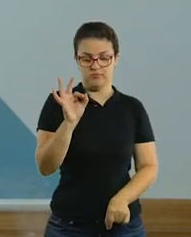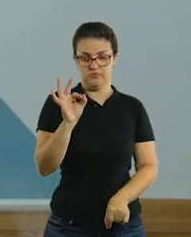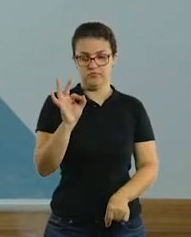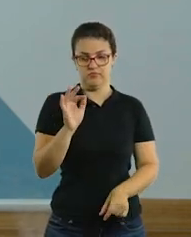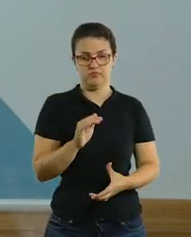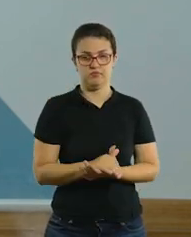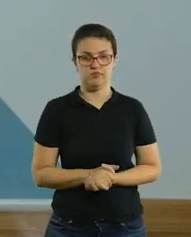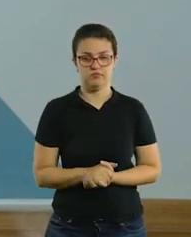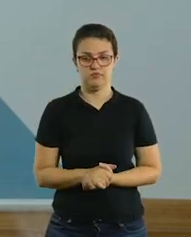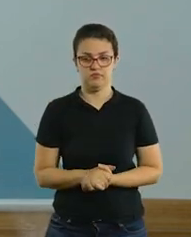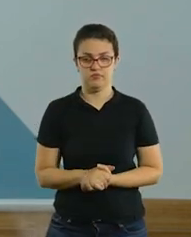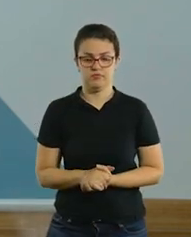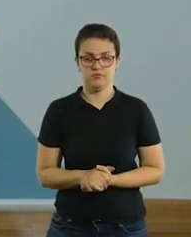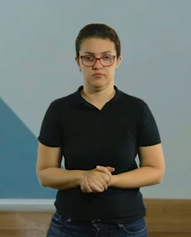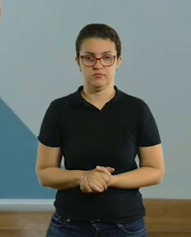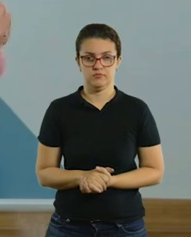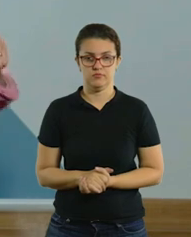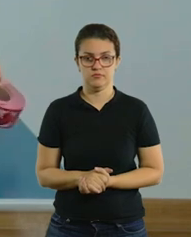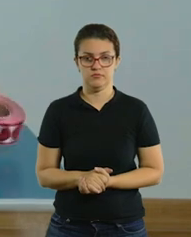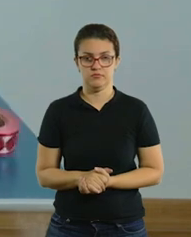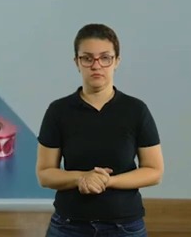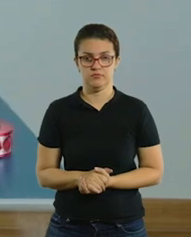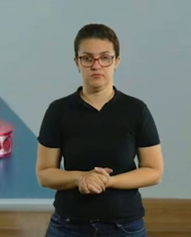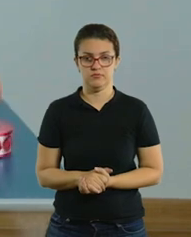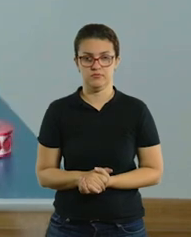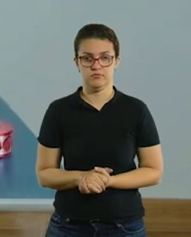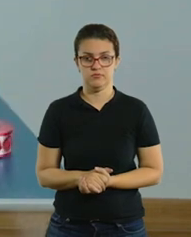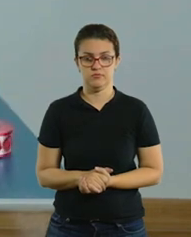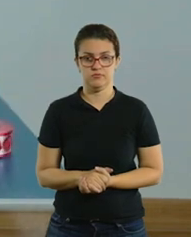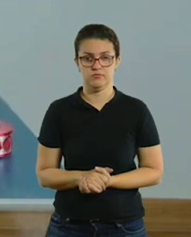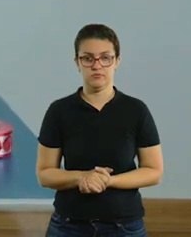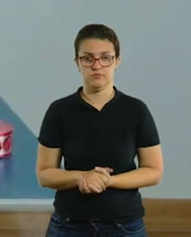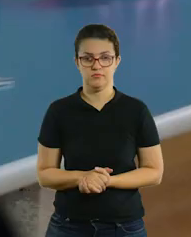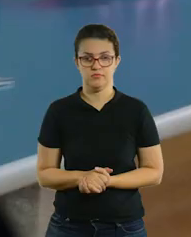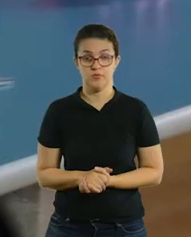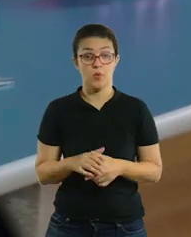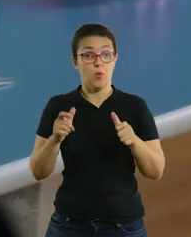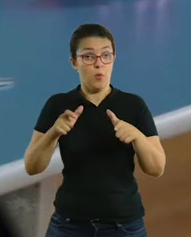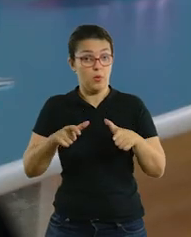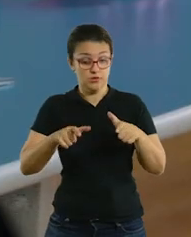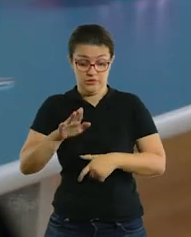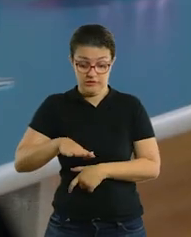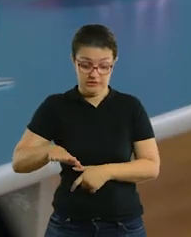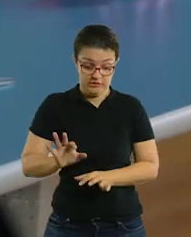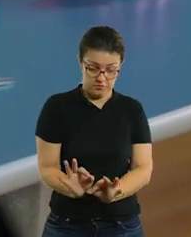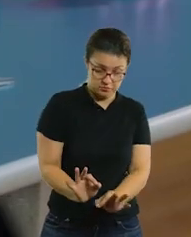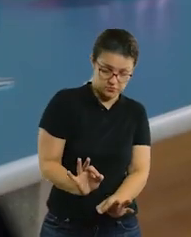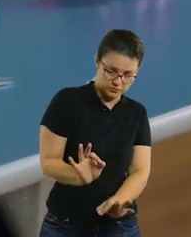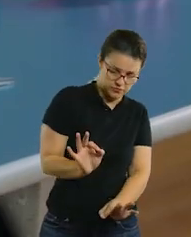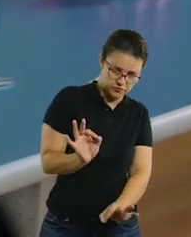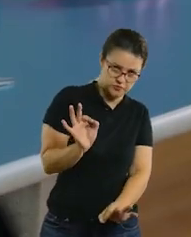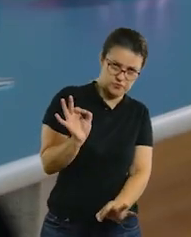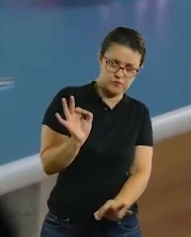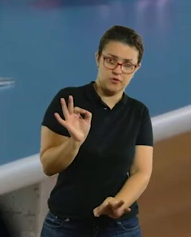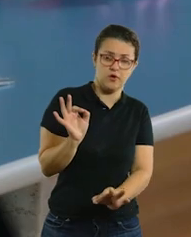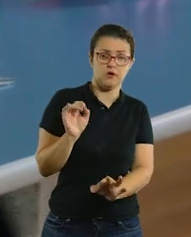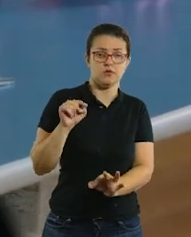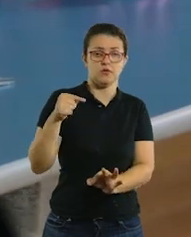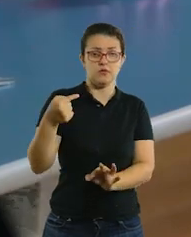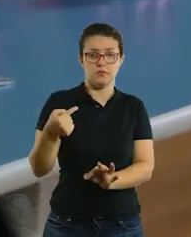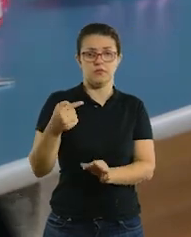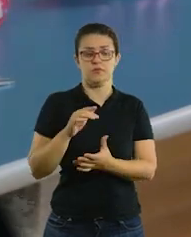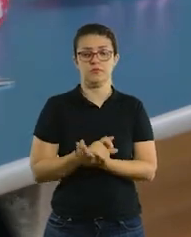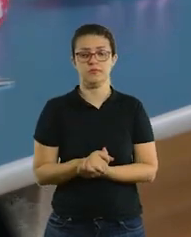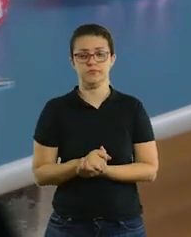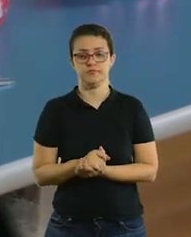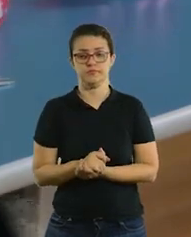que deu correto o tamanho da criança. Onde tiver o tamanho da criança, vocês meçam. E